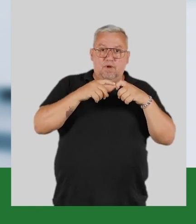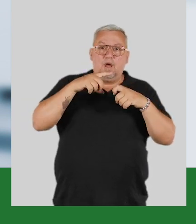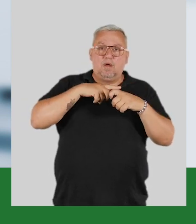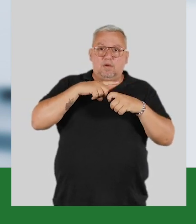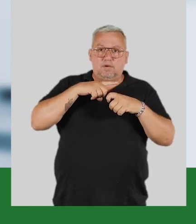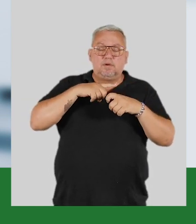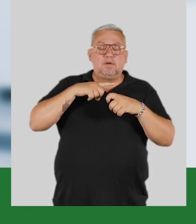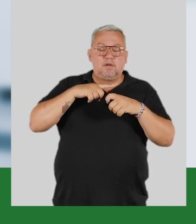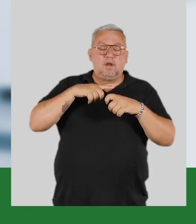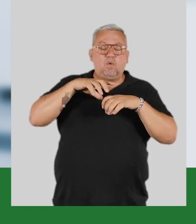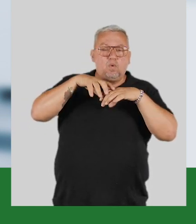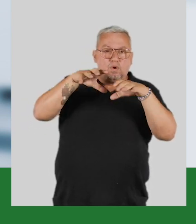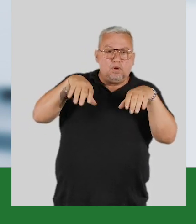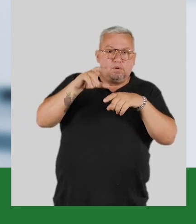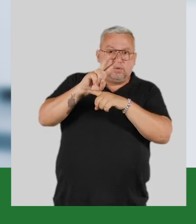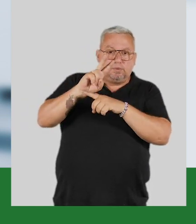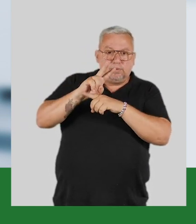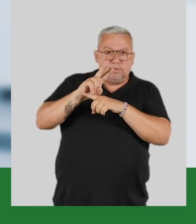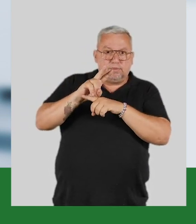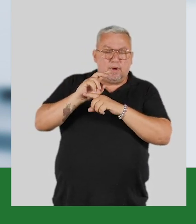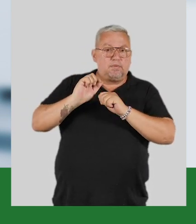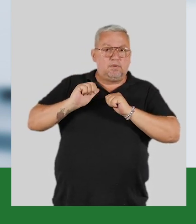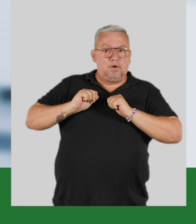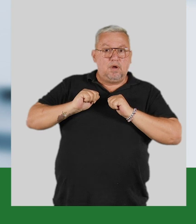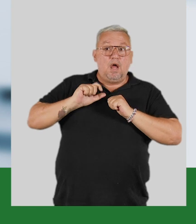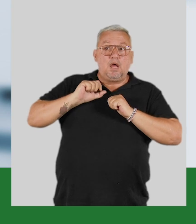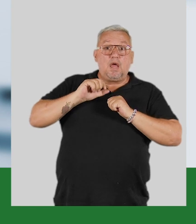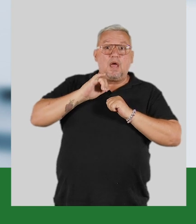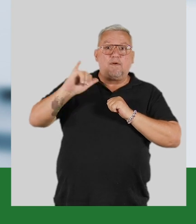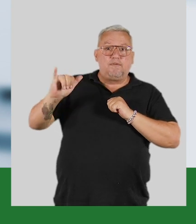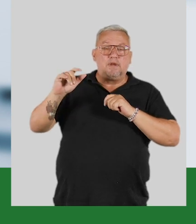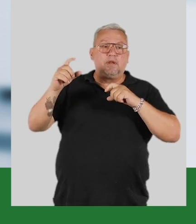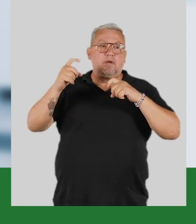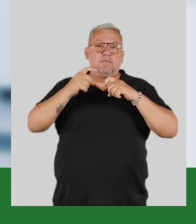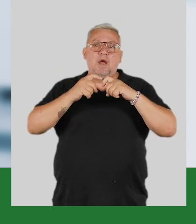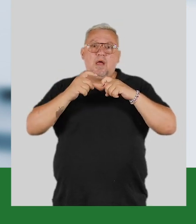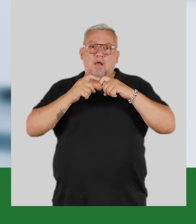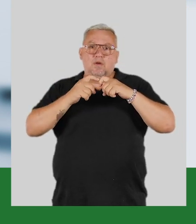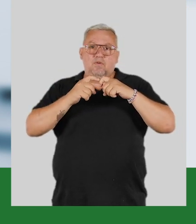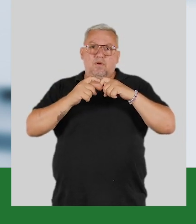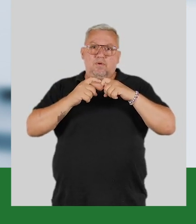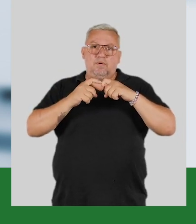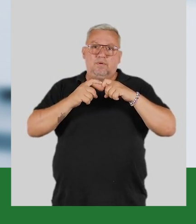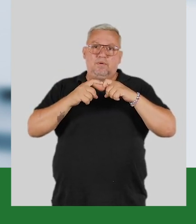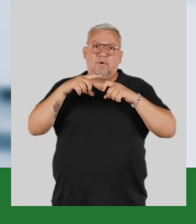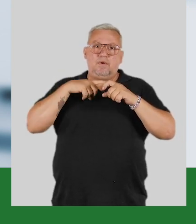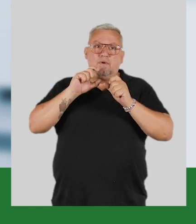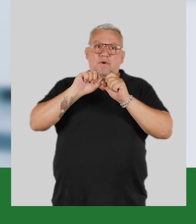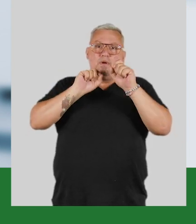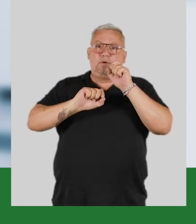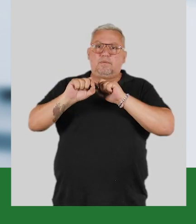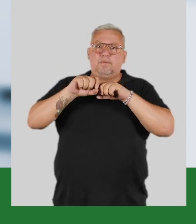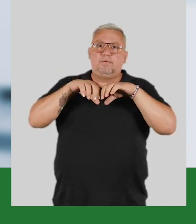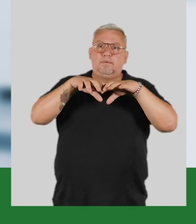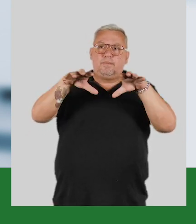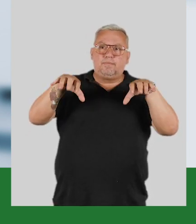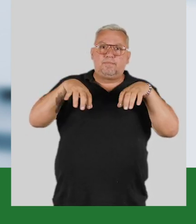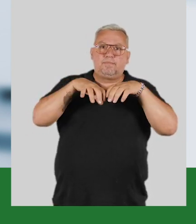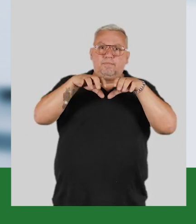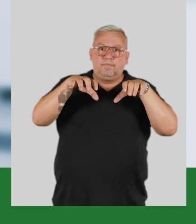que é passivo, ou seja, quem notifica são os profissionais de saúde, tá? Isso faz com que a gente tenha um sistema